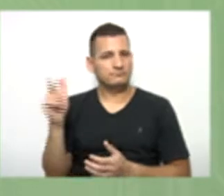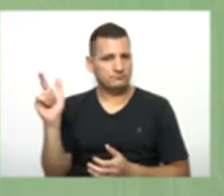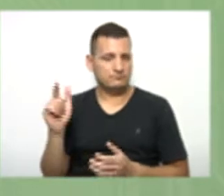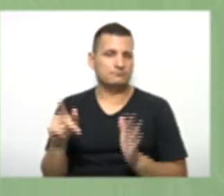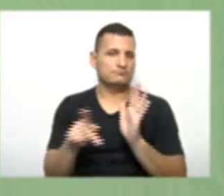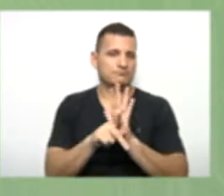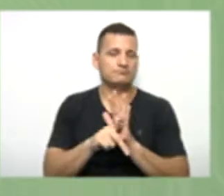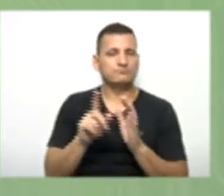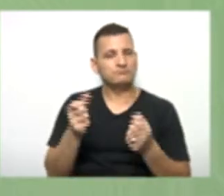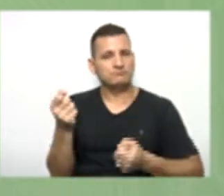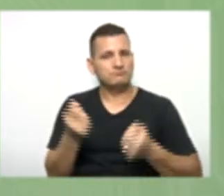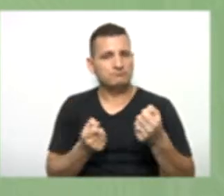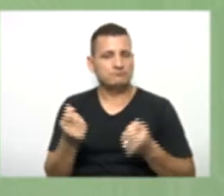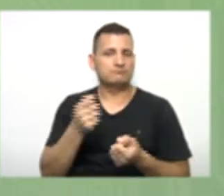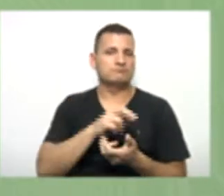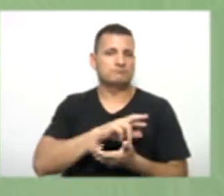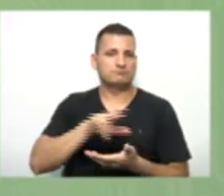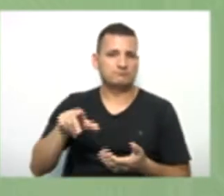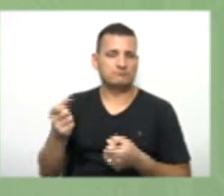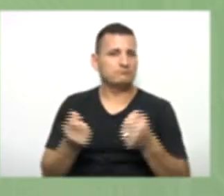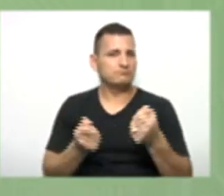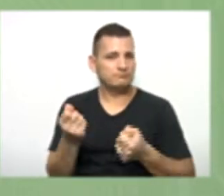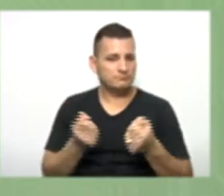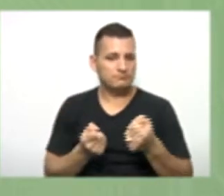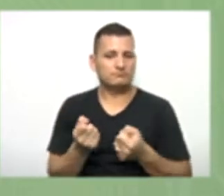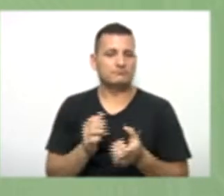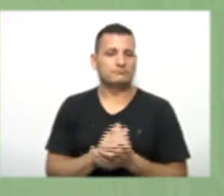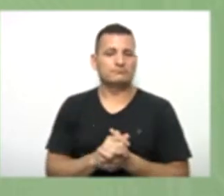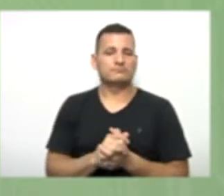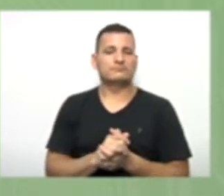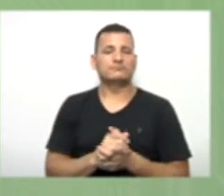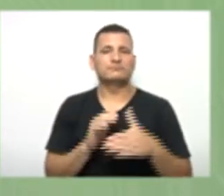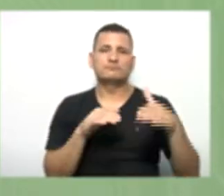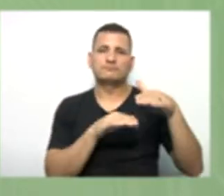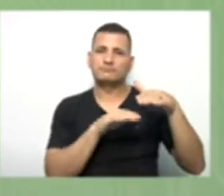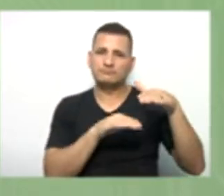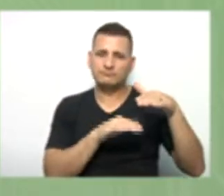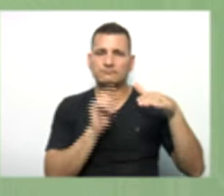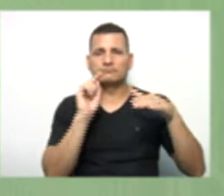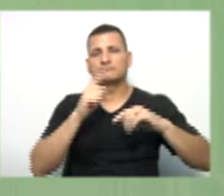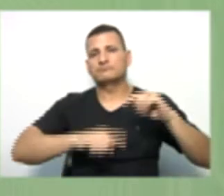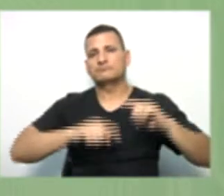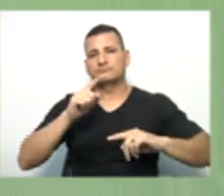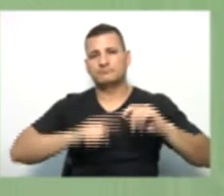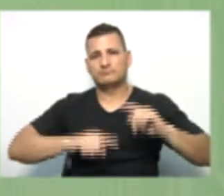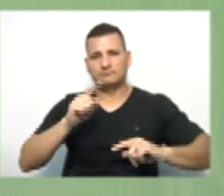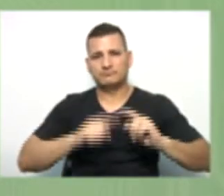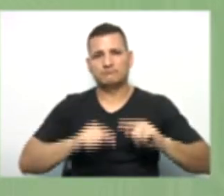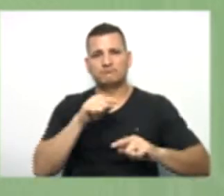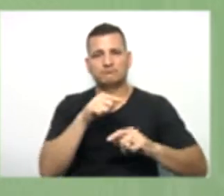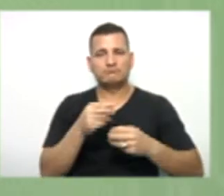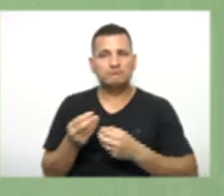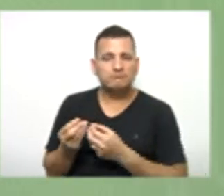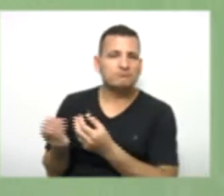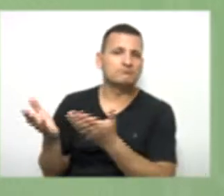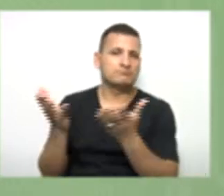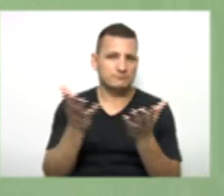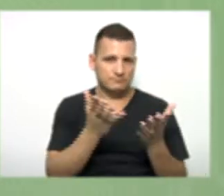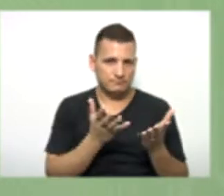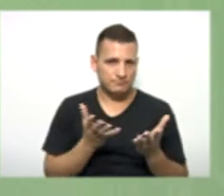os veículos da cooperativa e os estoques de produtos para ser entregue